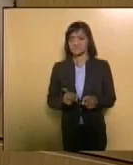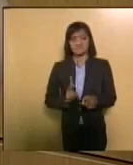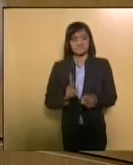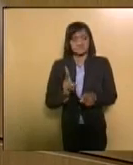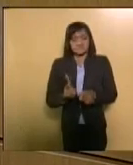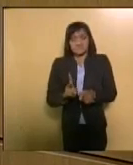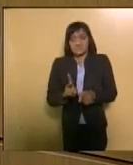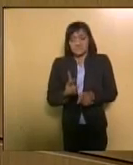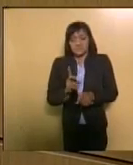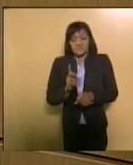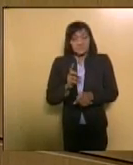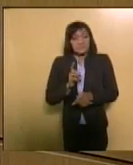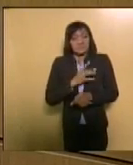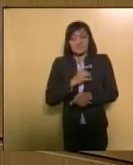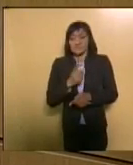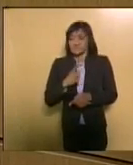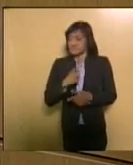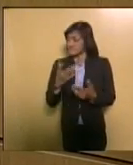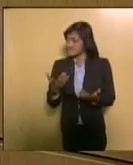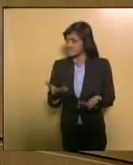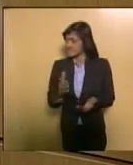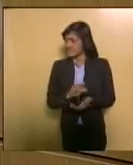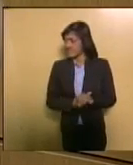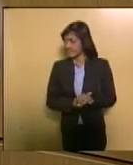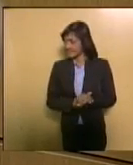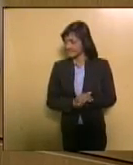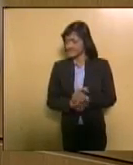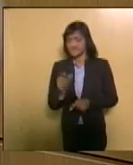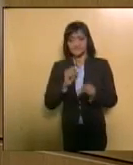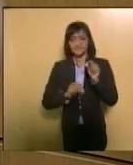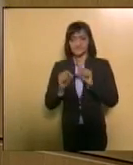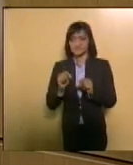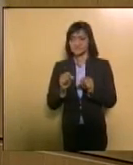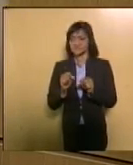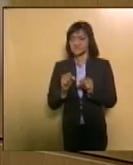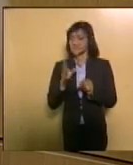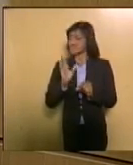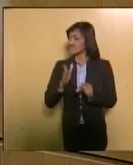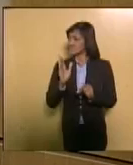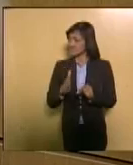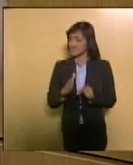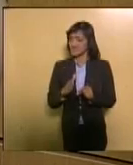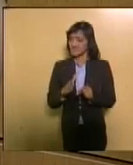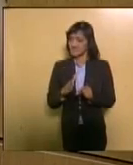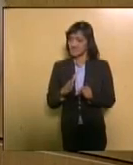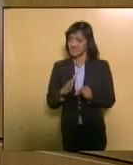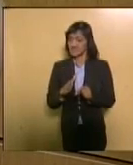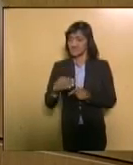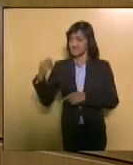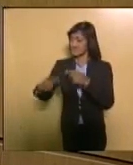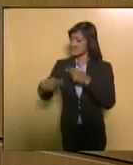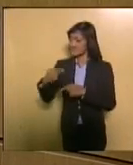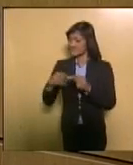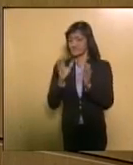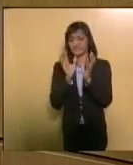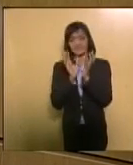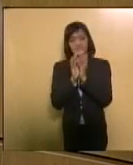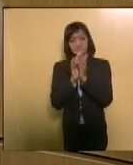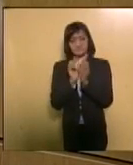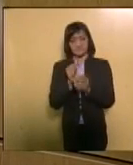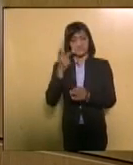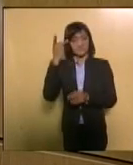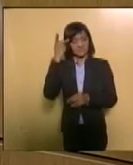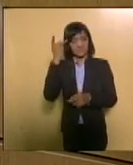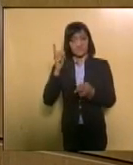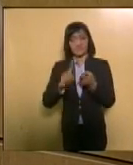de segurança que é provavelmente o calcanhar de Aquiles tanto da política de Pernambuco quanto de São